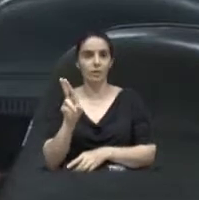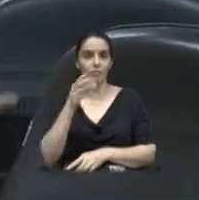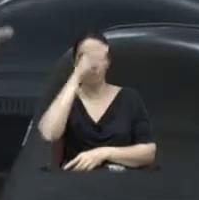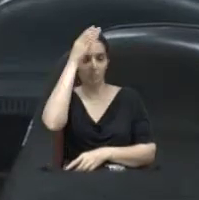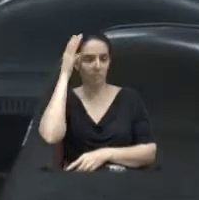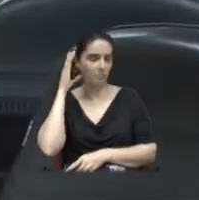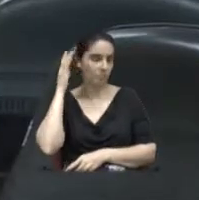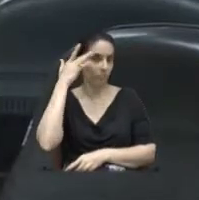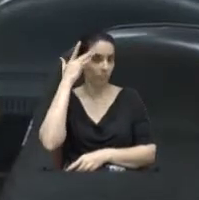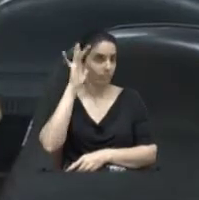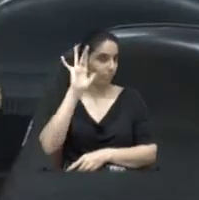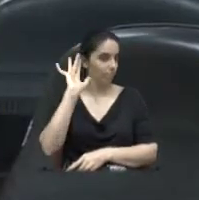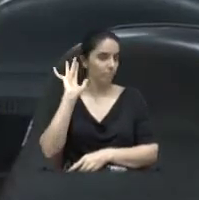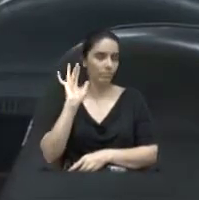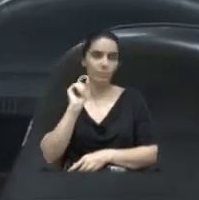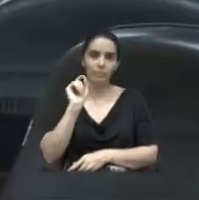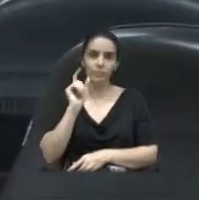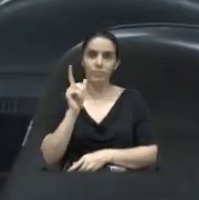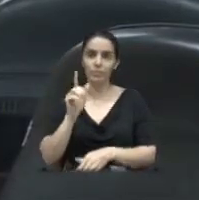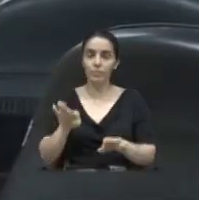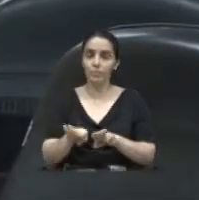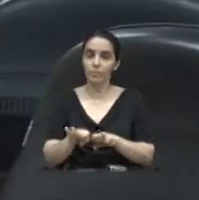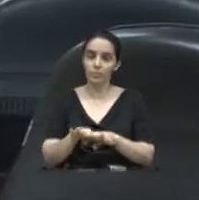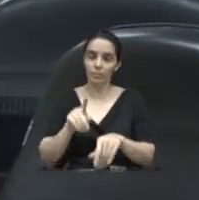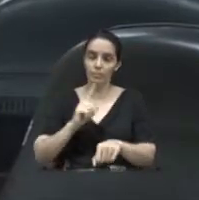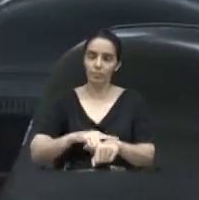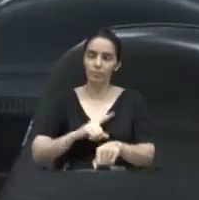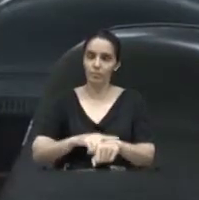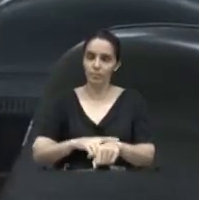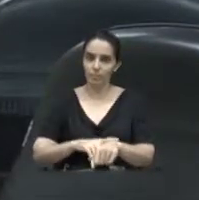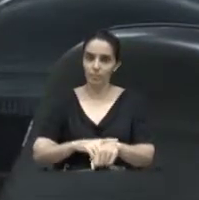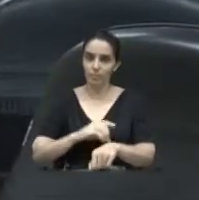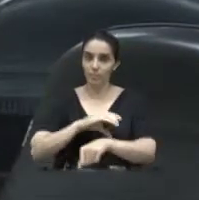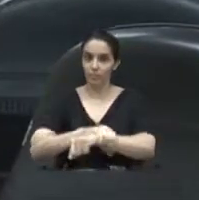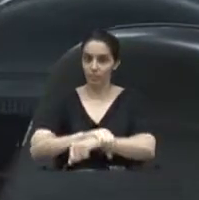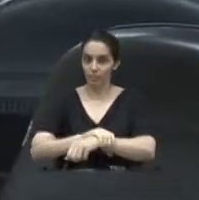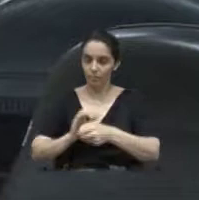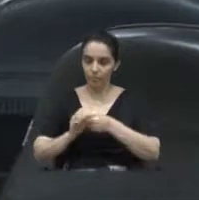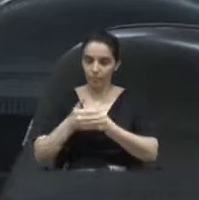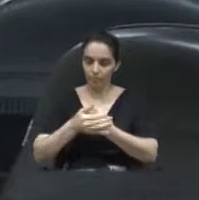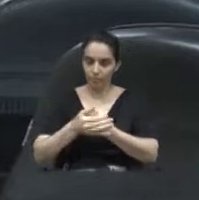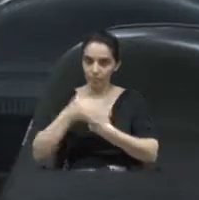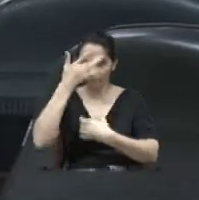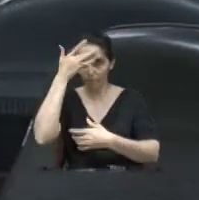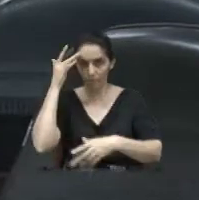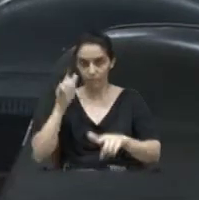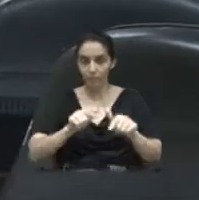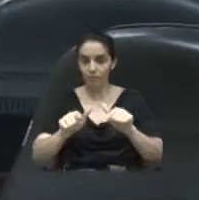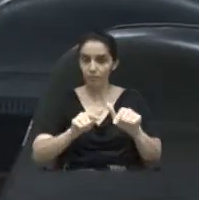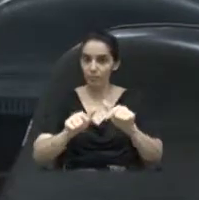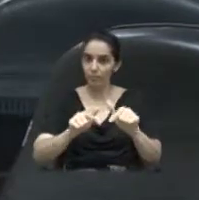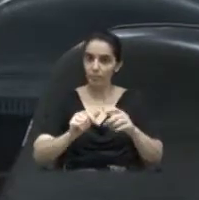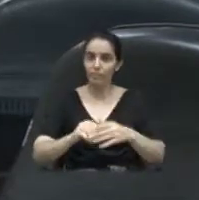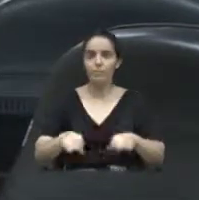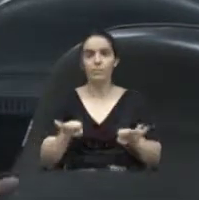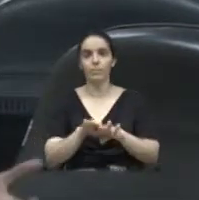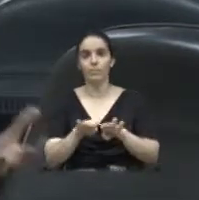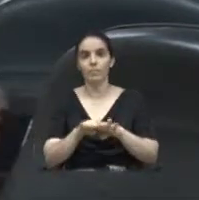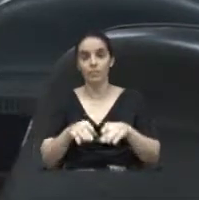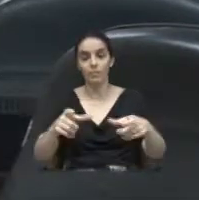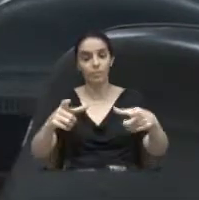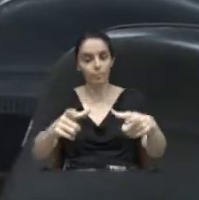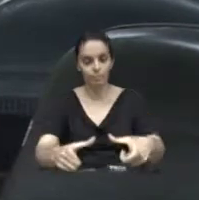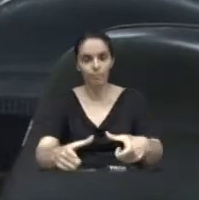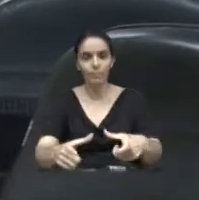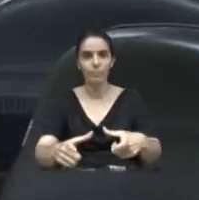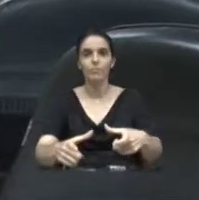também do horário de funcionamento, da segurança e da proteção dos ecocoletores, da questão do espaço, que é